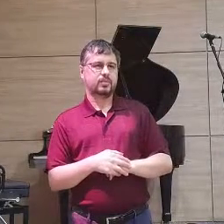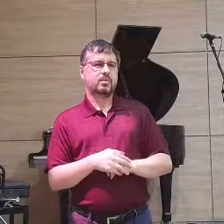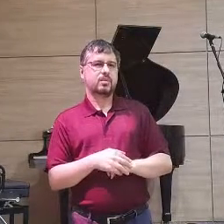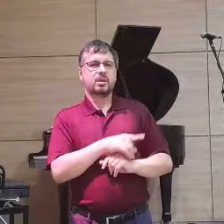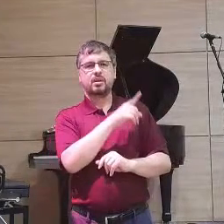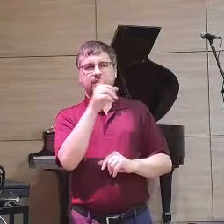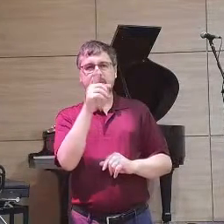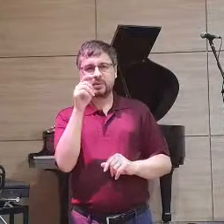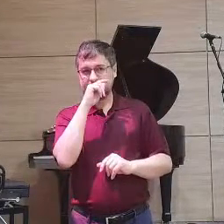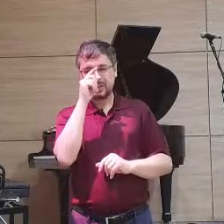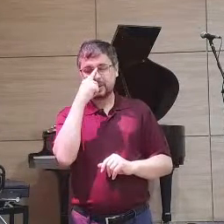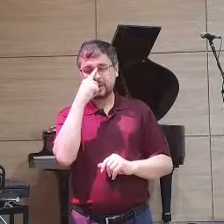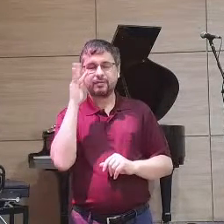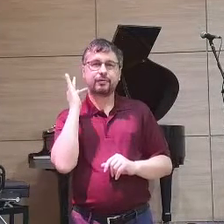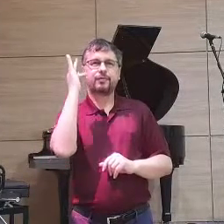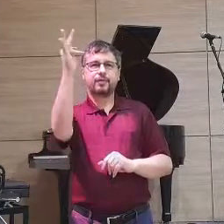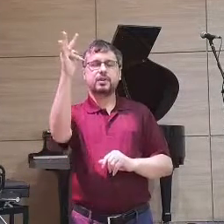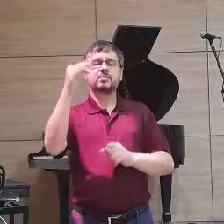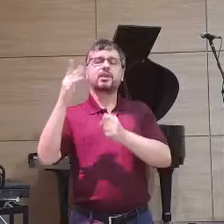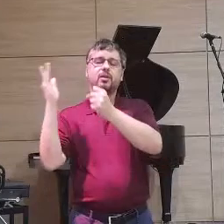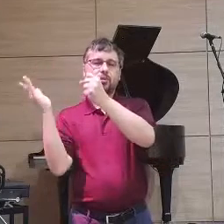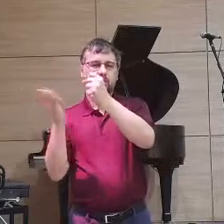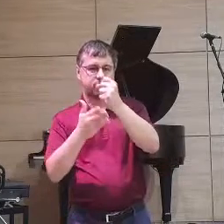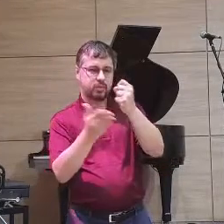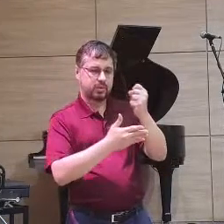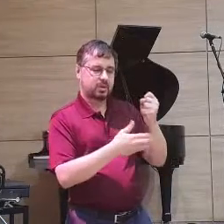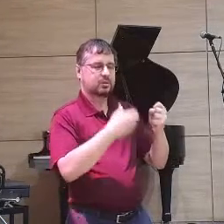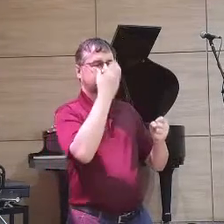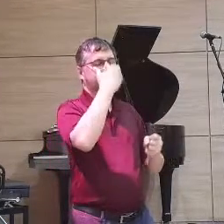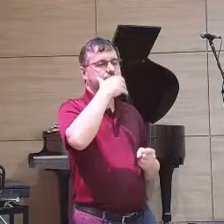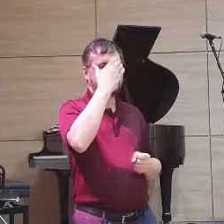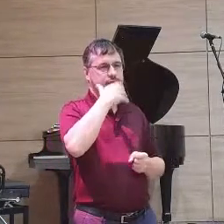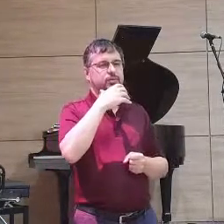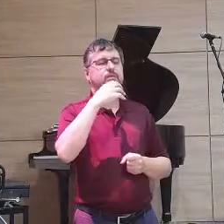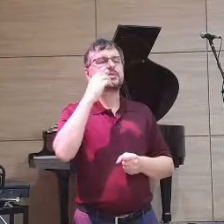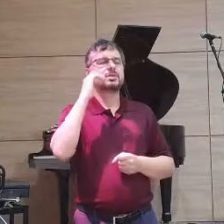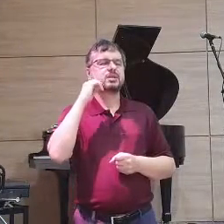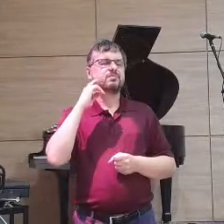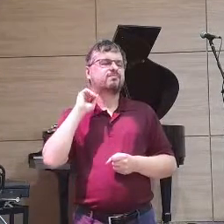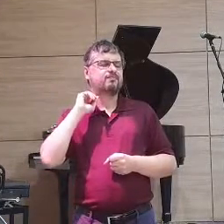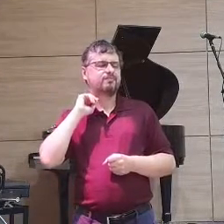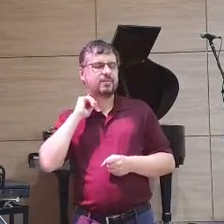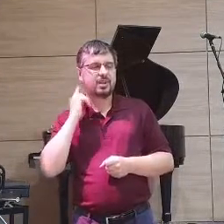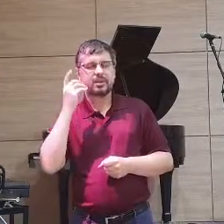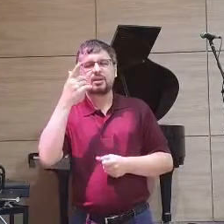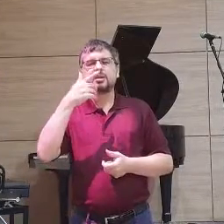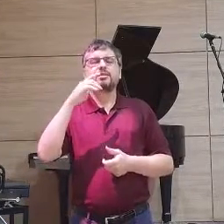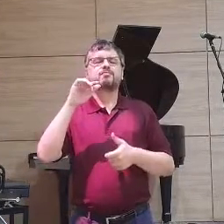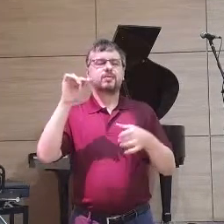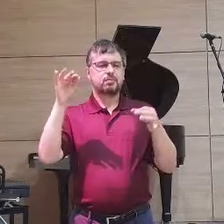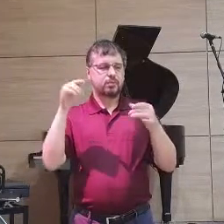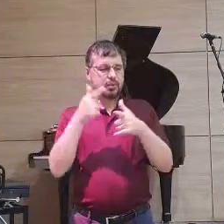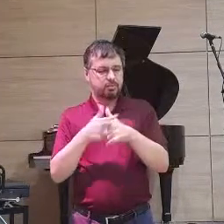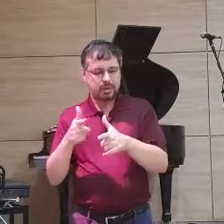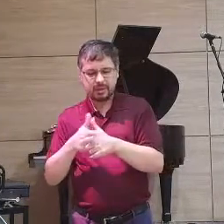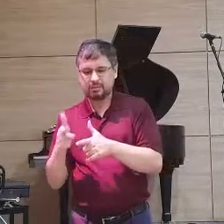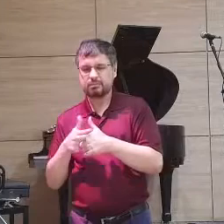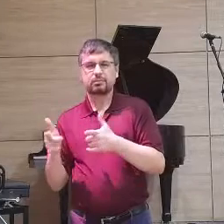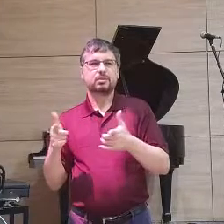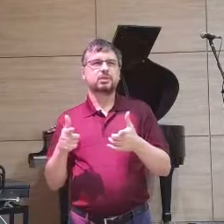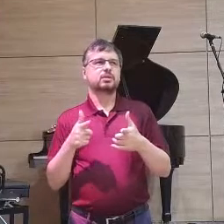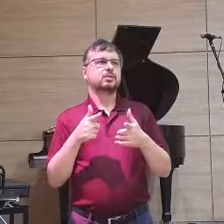que você lá na frente vai colher os frutos amargos podres cheio de bicho